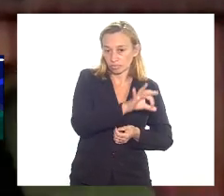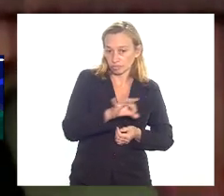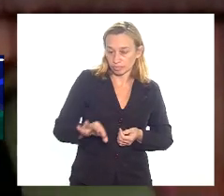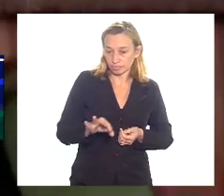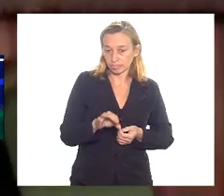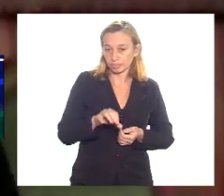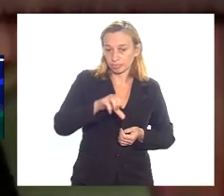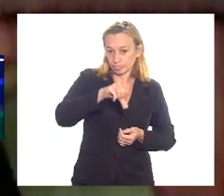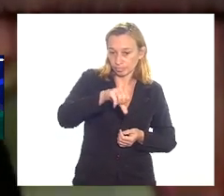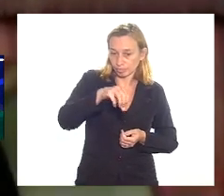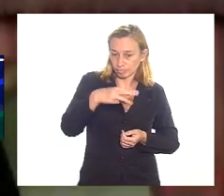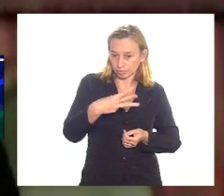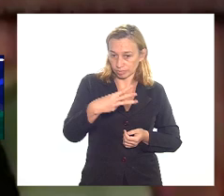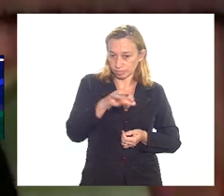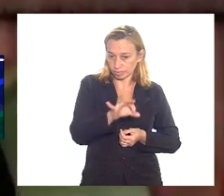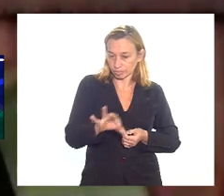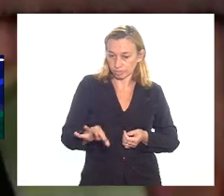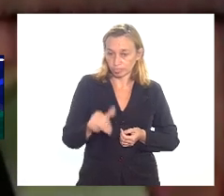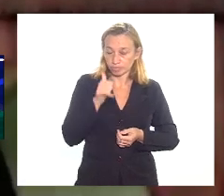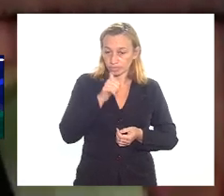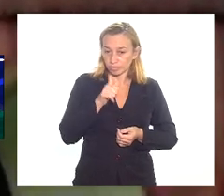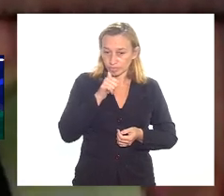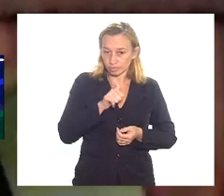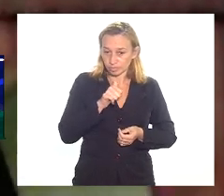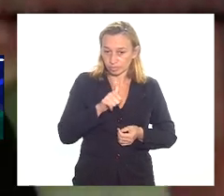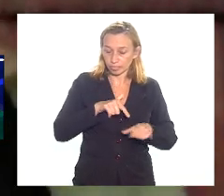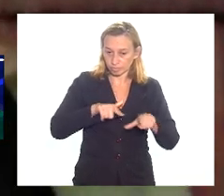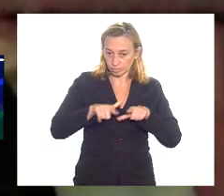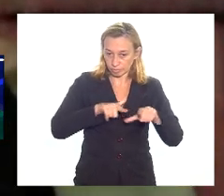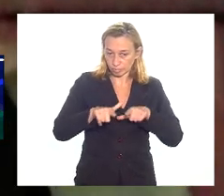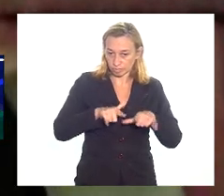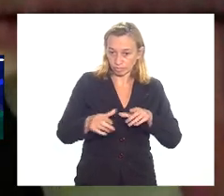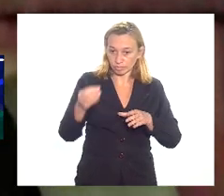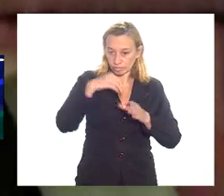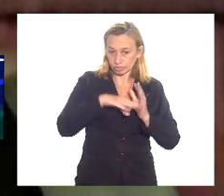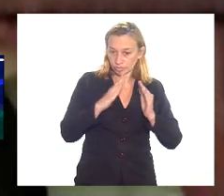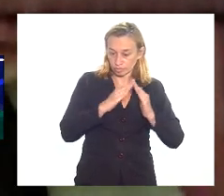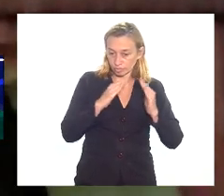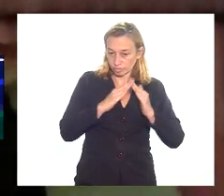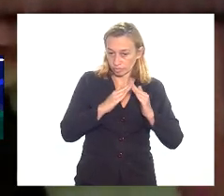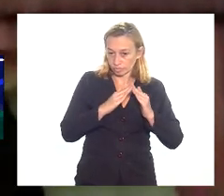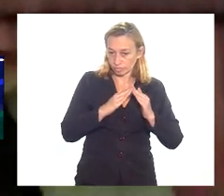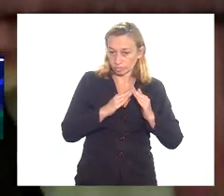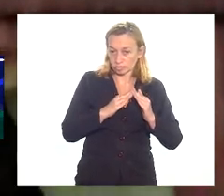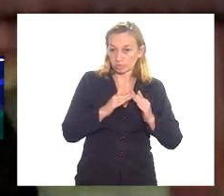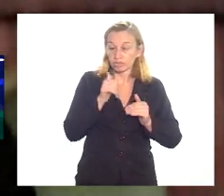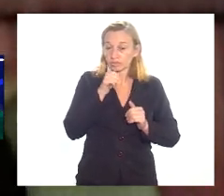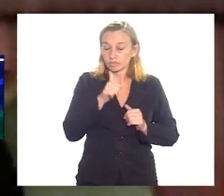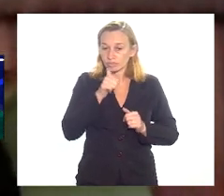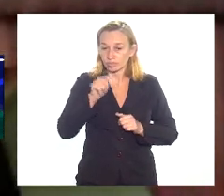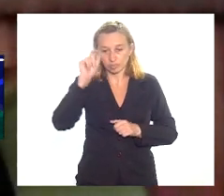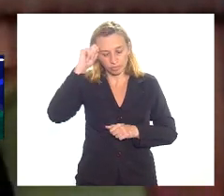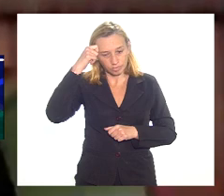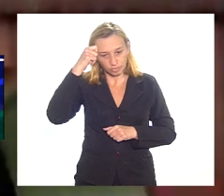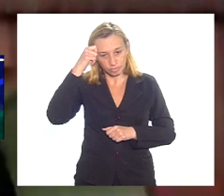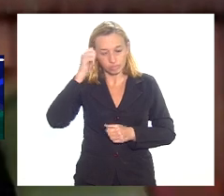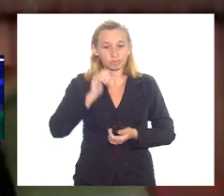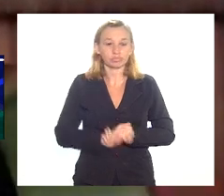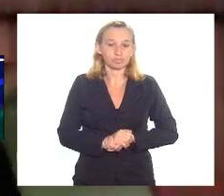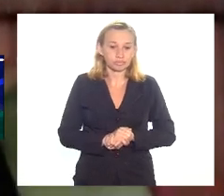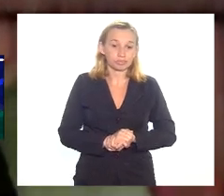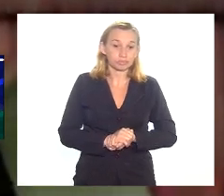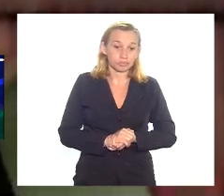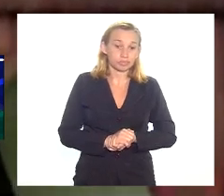desses 93% de mulheres no trabalho, no serviço doméstico, são de mulheres negras, pretas e pardas,